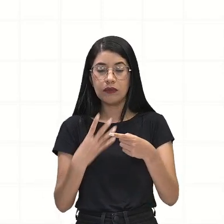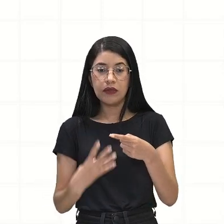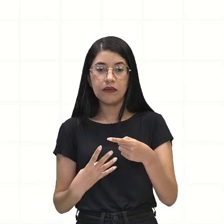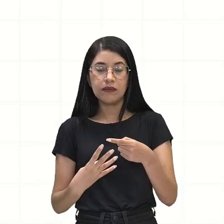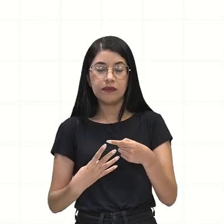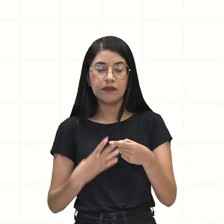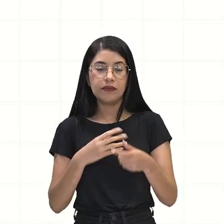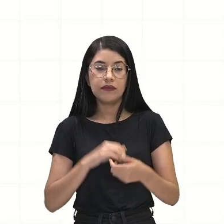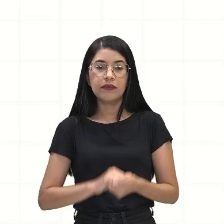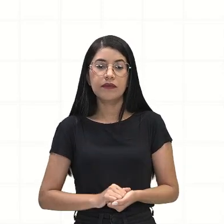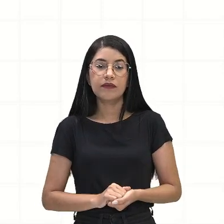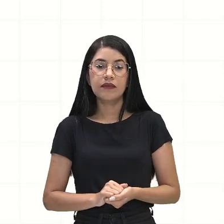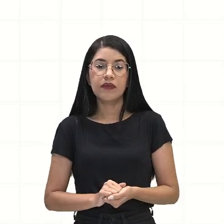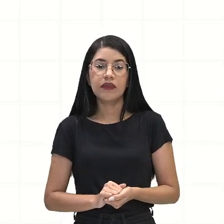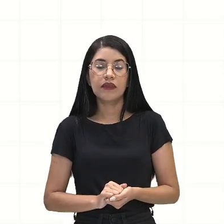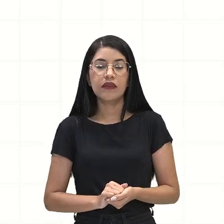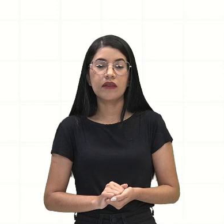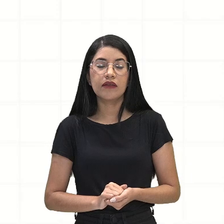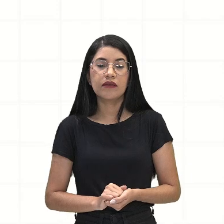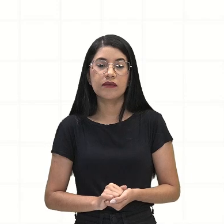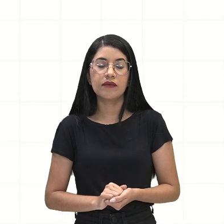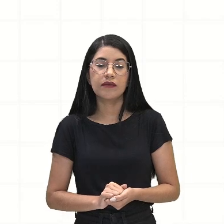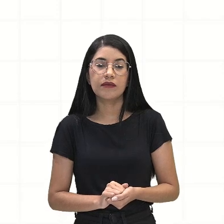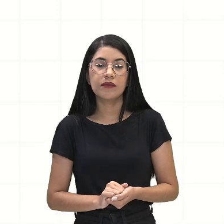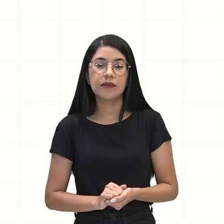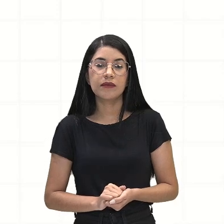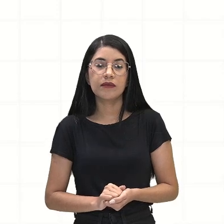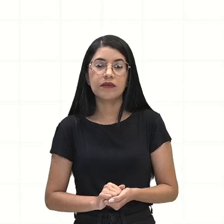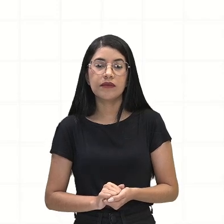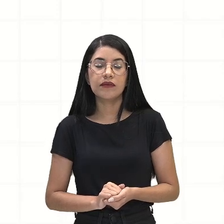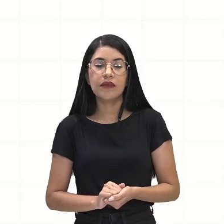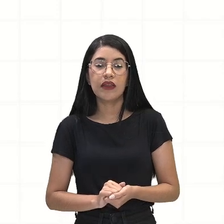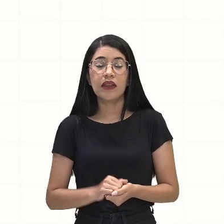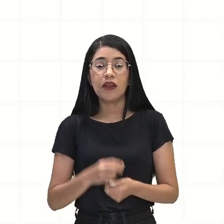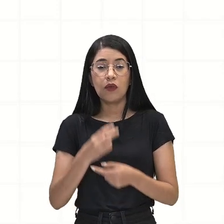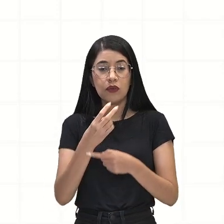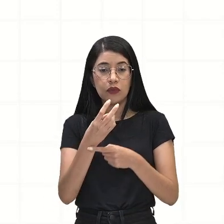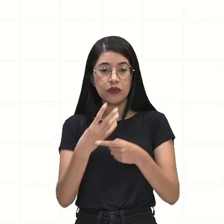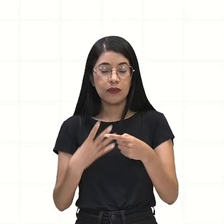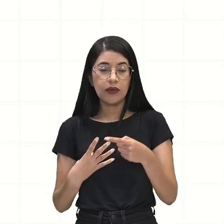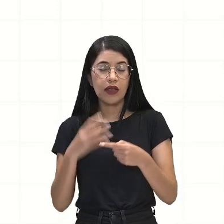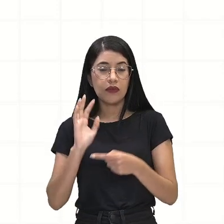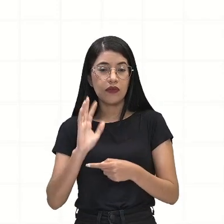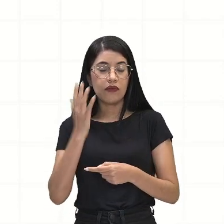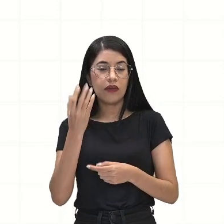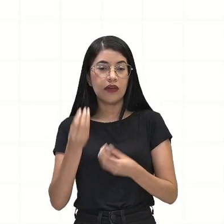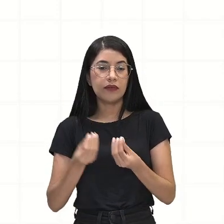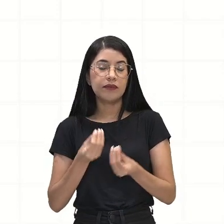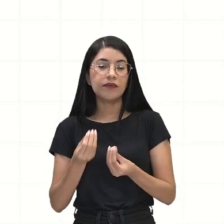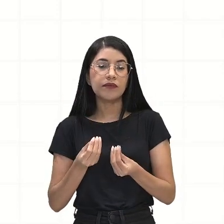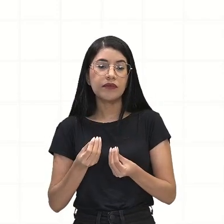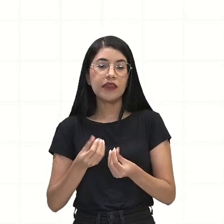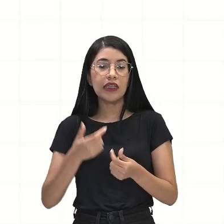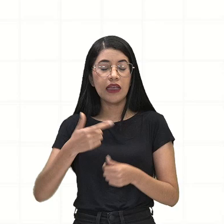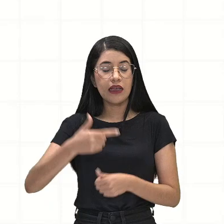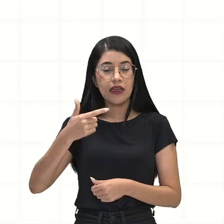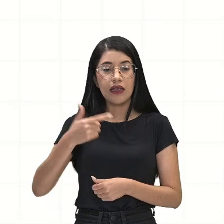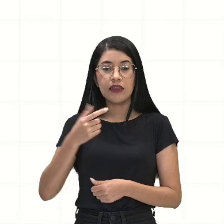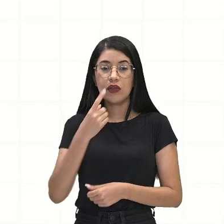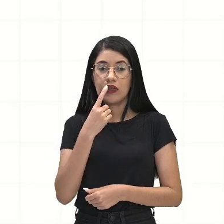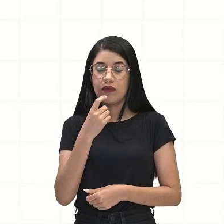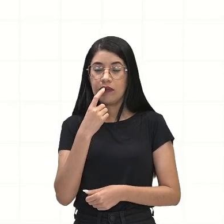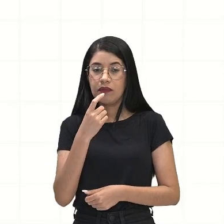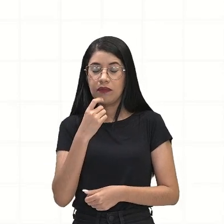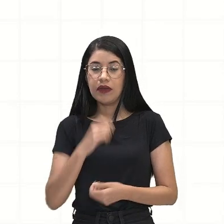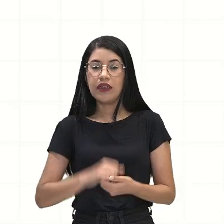urna, porque uma já saiu. Então, esse evento aqui, que foi retirar a segunda bolinha vermelha, ele